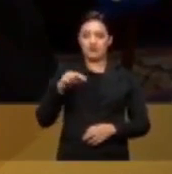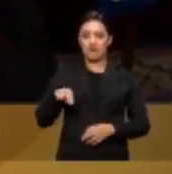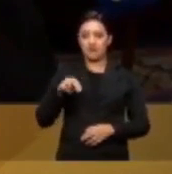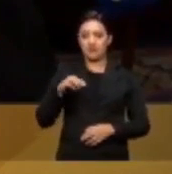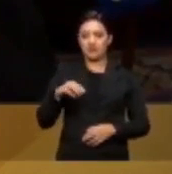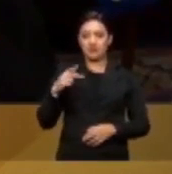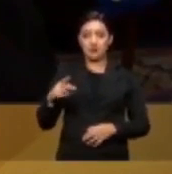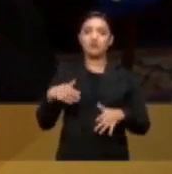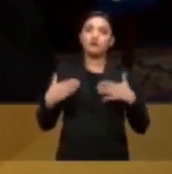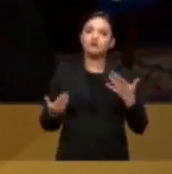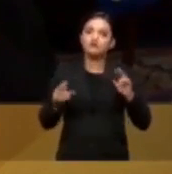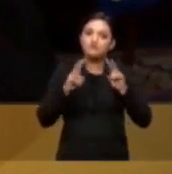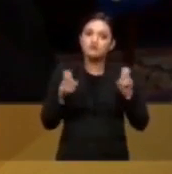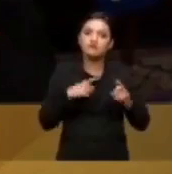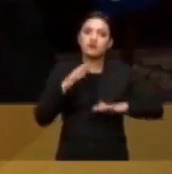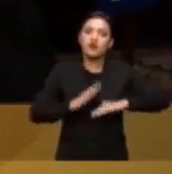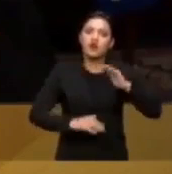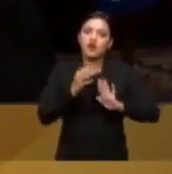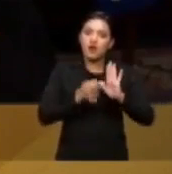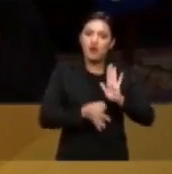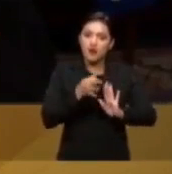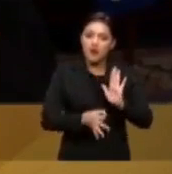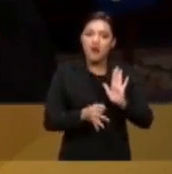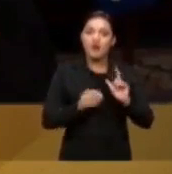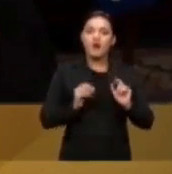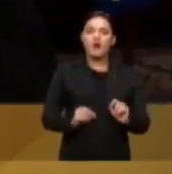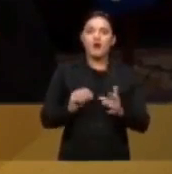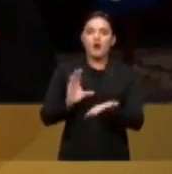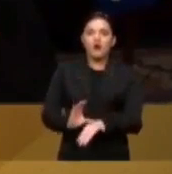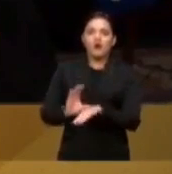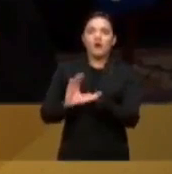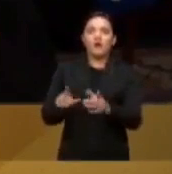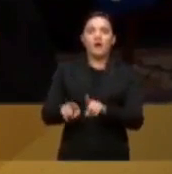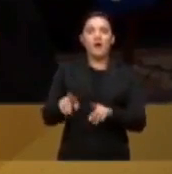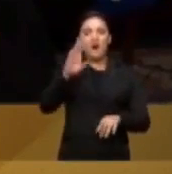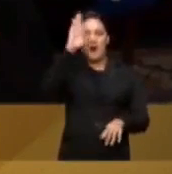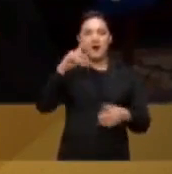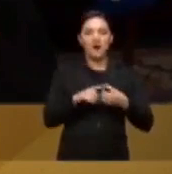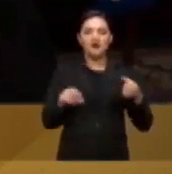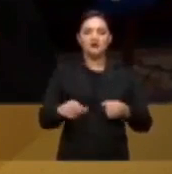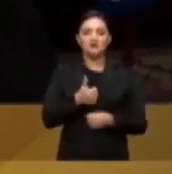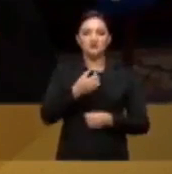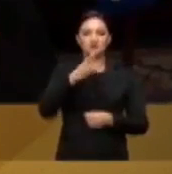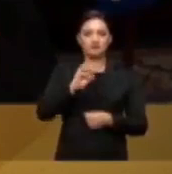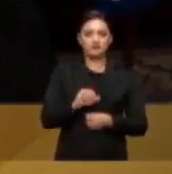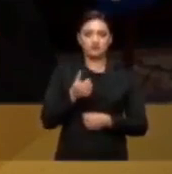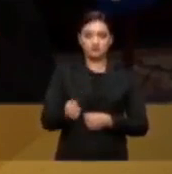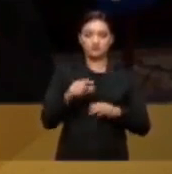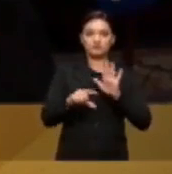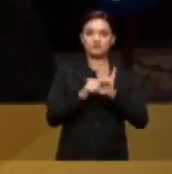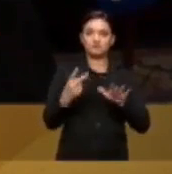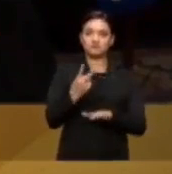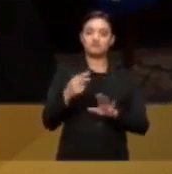matéria de fundo insere-se nas competências constitucionais do Conselho, em específico no artigo 130-A, parágrafo